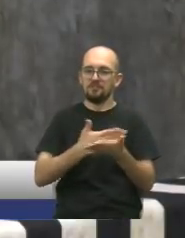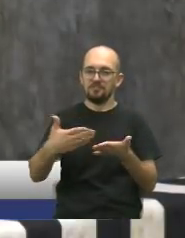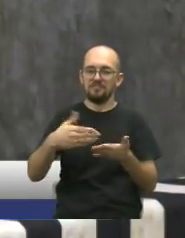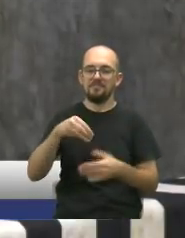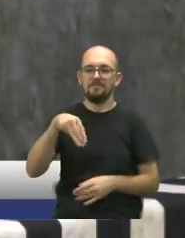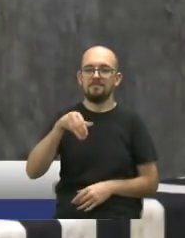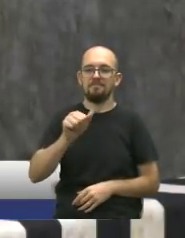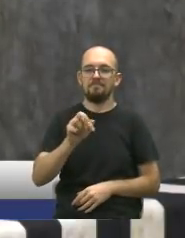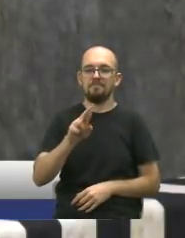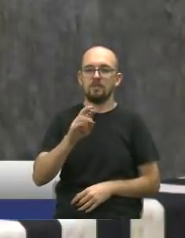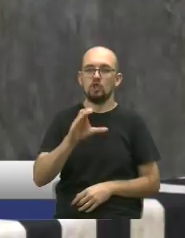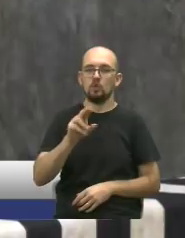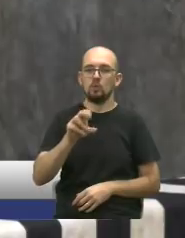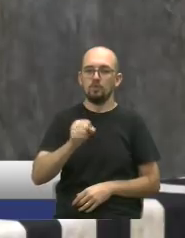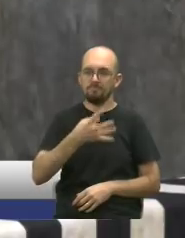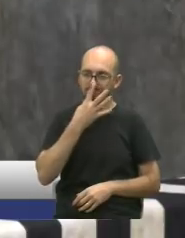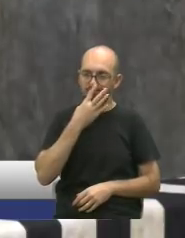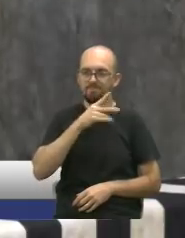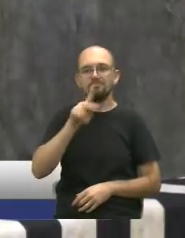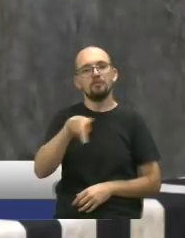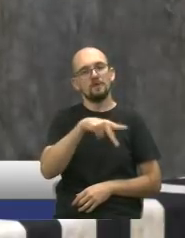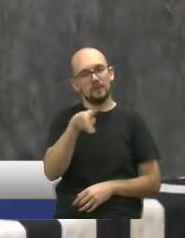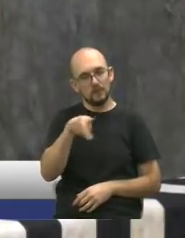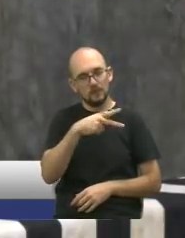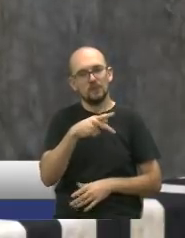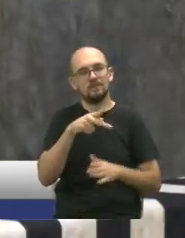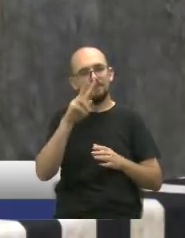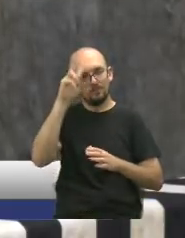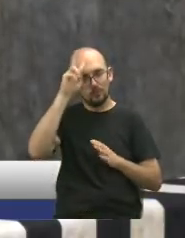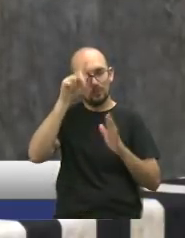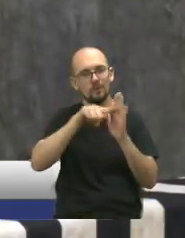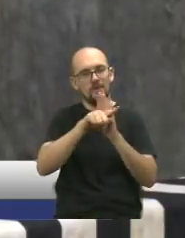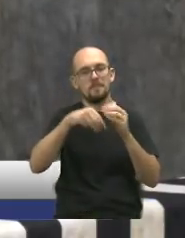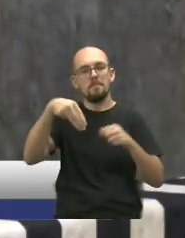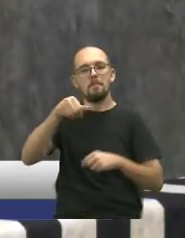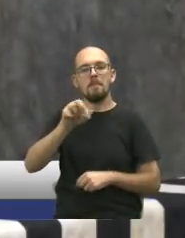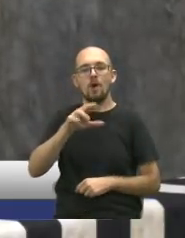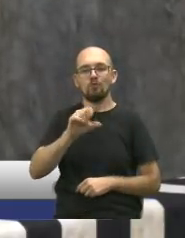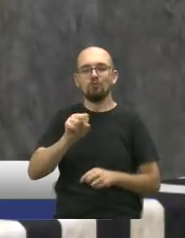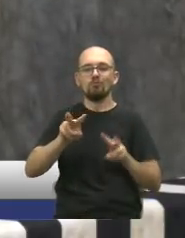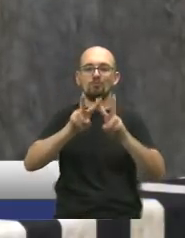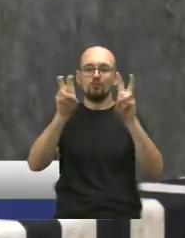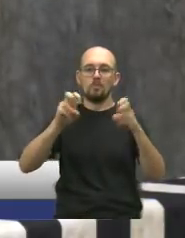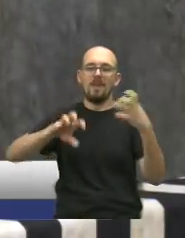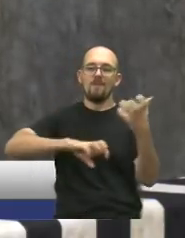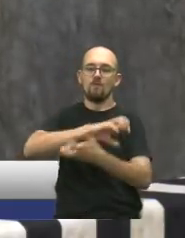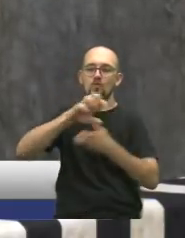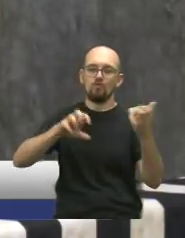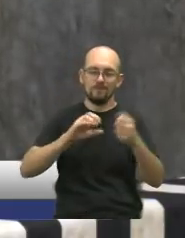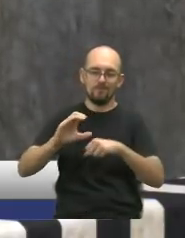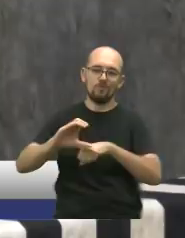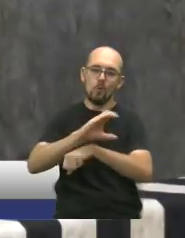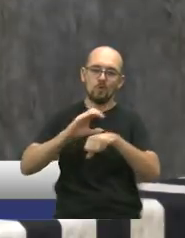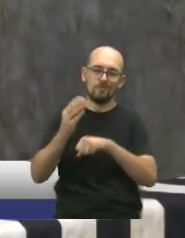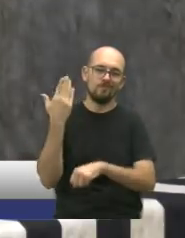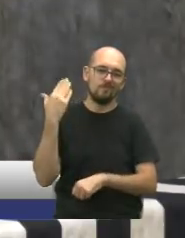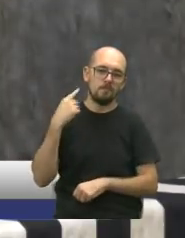a palestra do professor e historiador Marcos Carmo sobre a Revolução Constitucionalista de